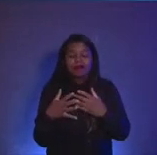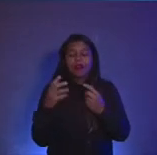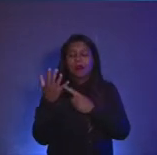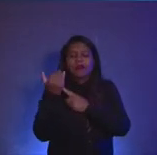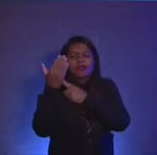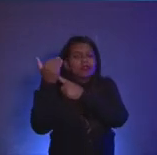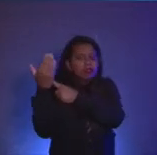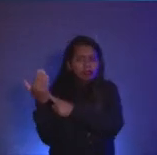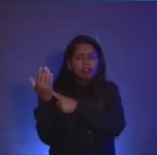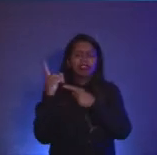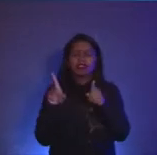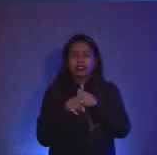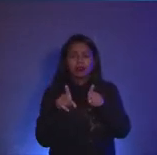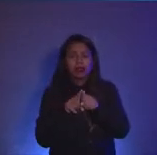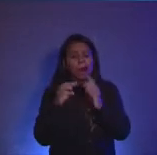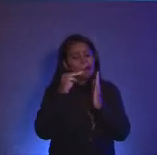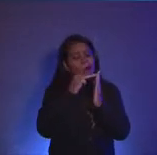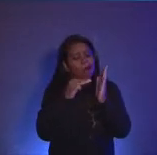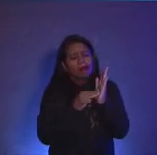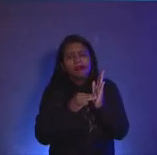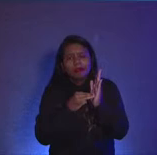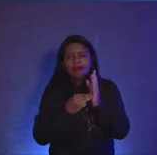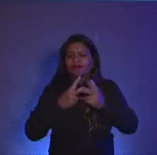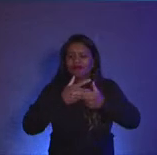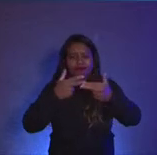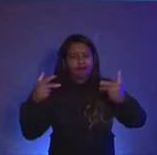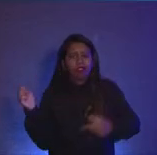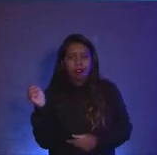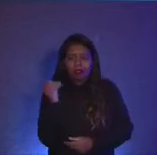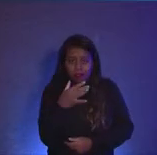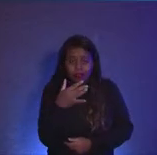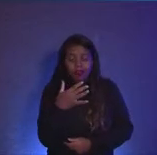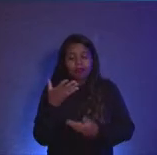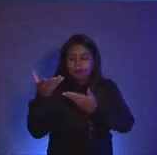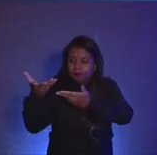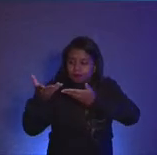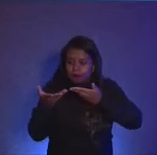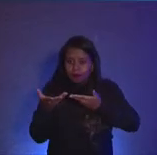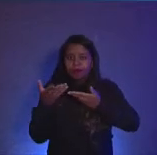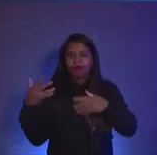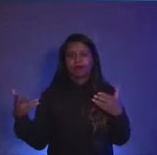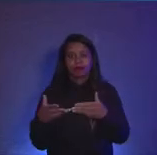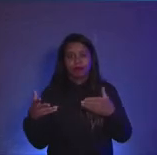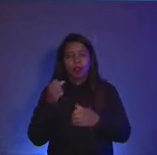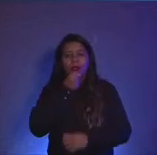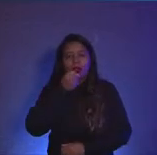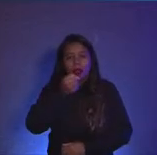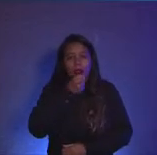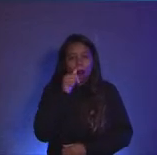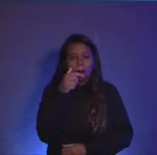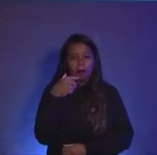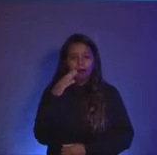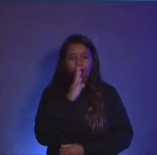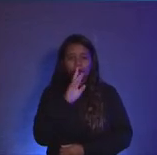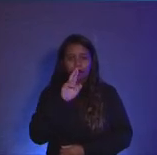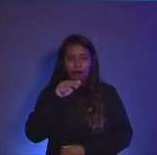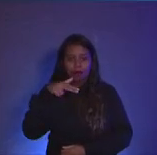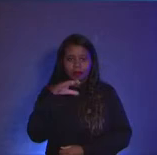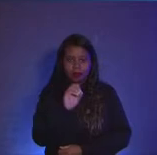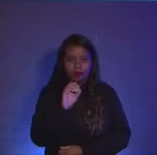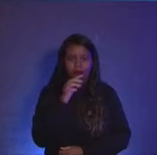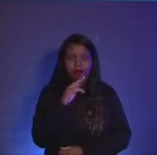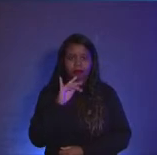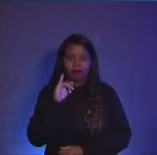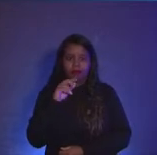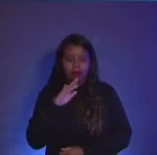também metodologias e formatos inovadores. Bom, eu convido agora ao palco o jornalista Bruno Fávero, da agência Aos Fatos, para